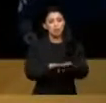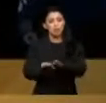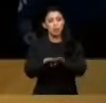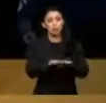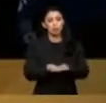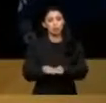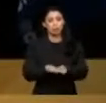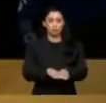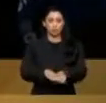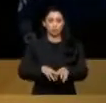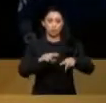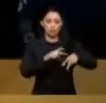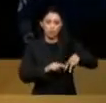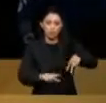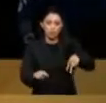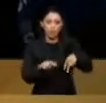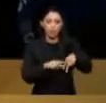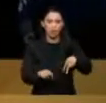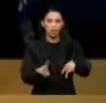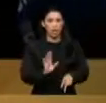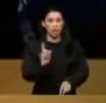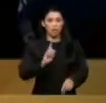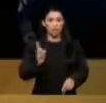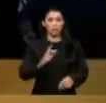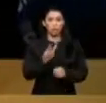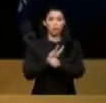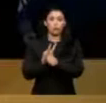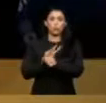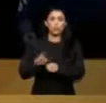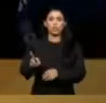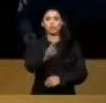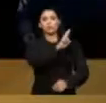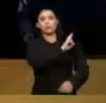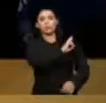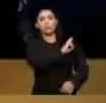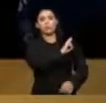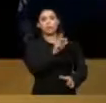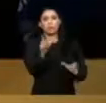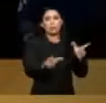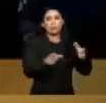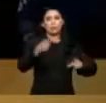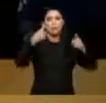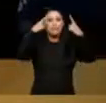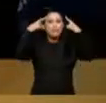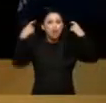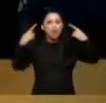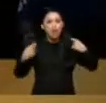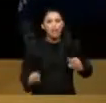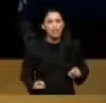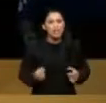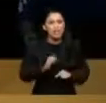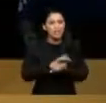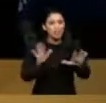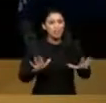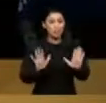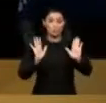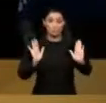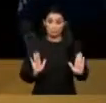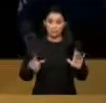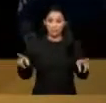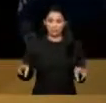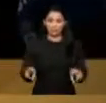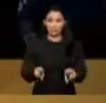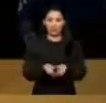racial. Não lhe cabe apenas buscar responsabilização pela prática de atos racistas violentos e explícitos, mas também